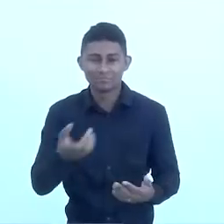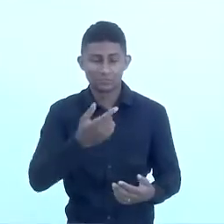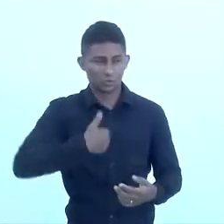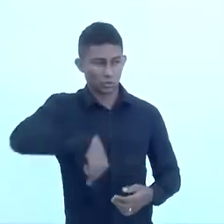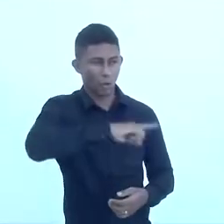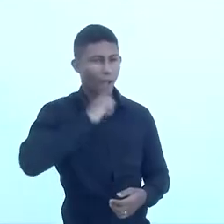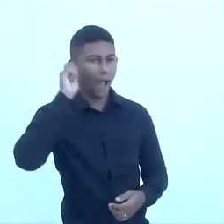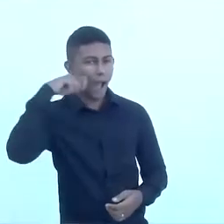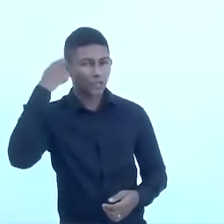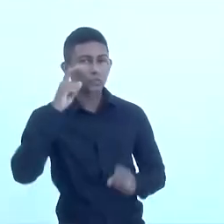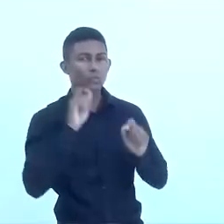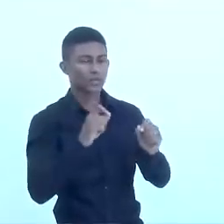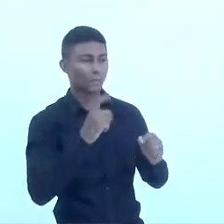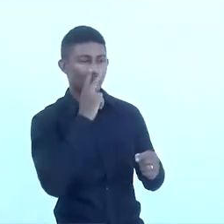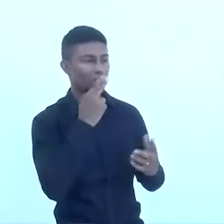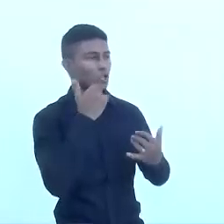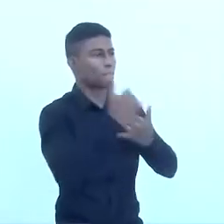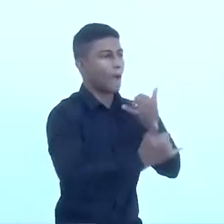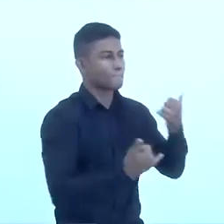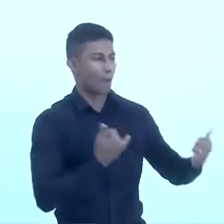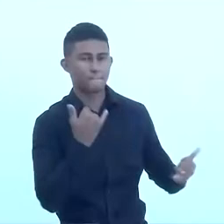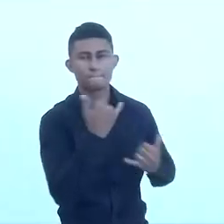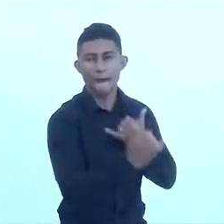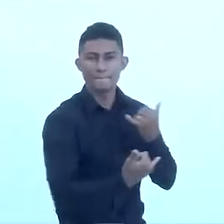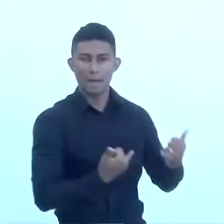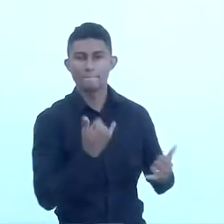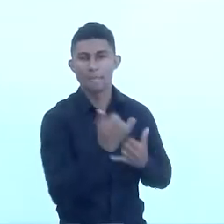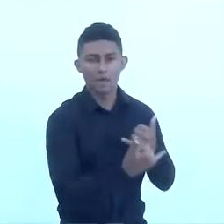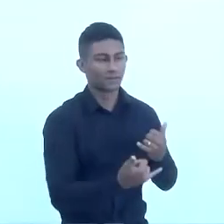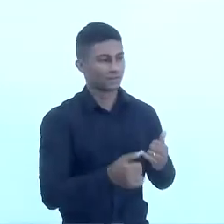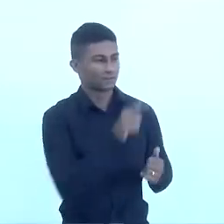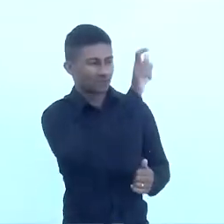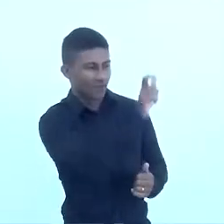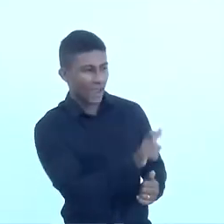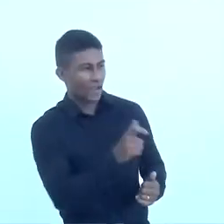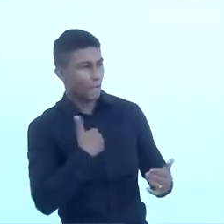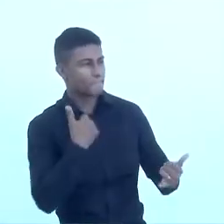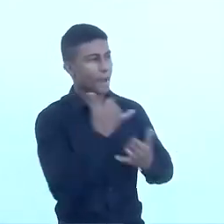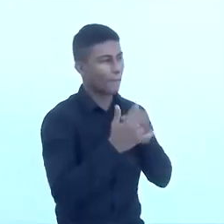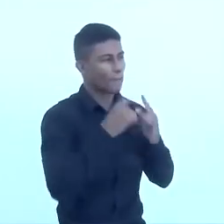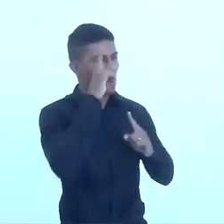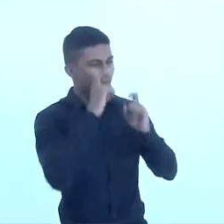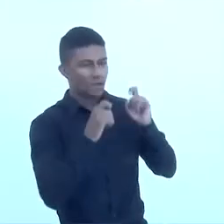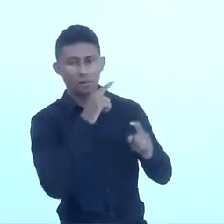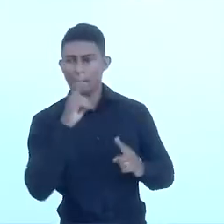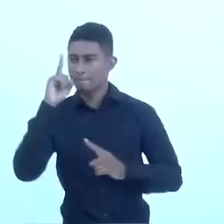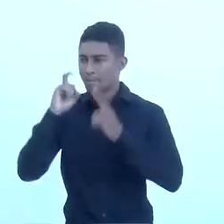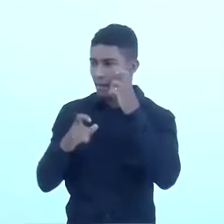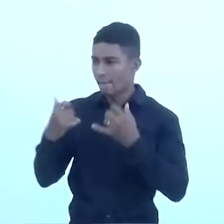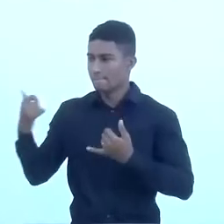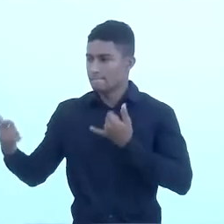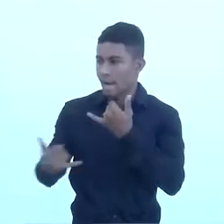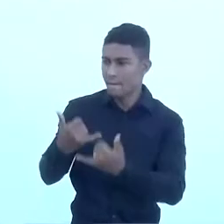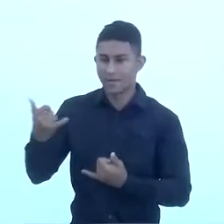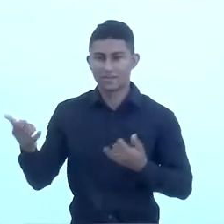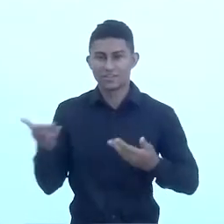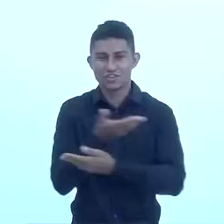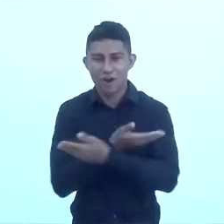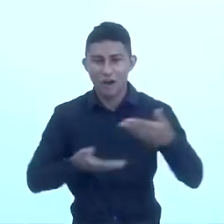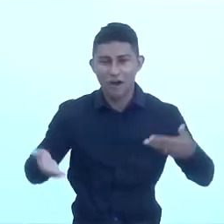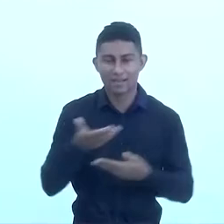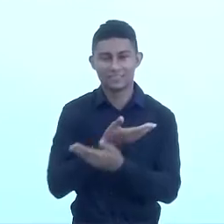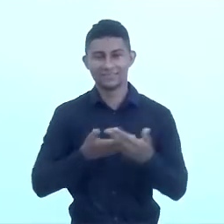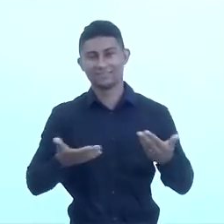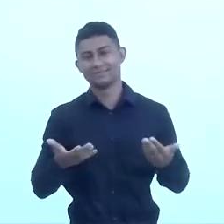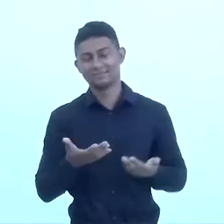Quer dizer, é um jogo com quem? Com a plateia, com o seu parceiro. E o que você falou, que tá do fundamental, lado, que